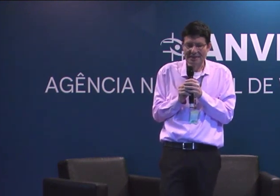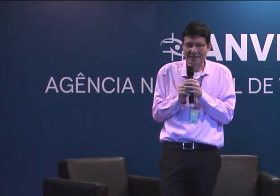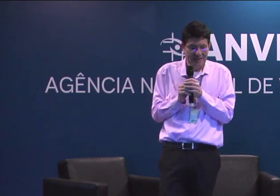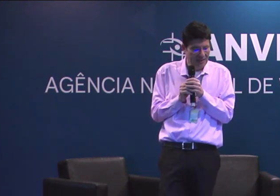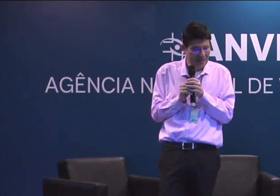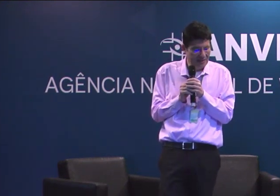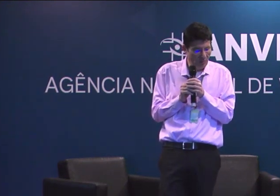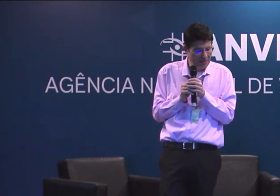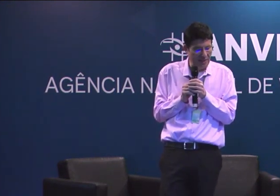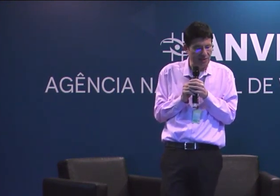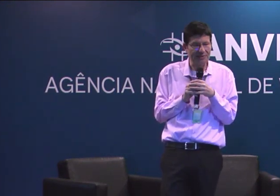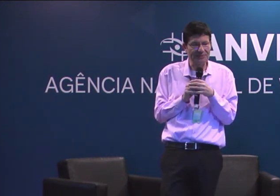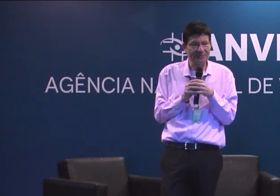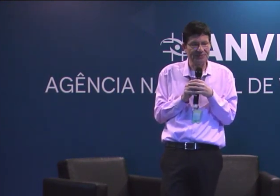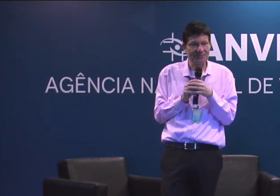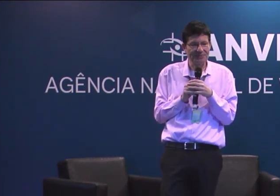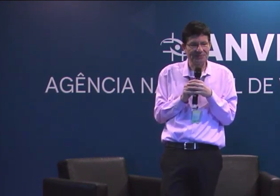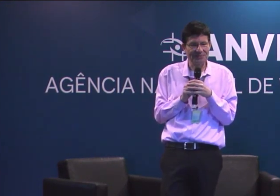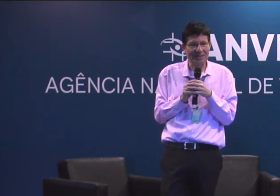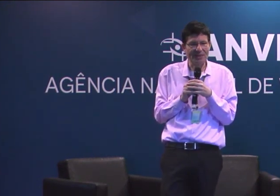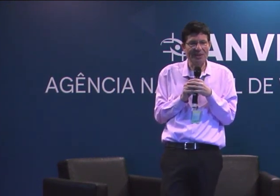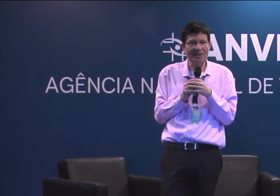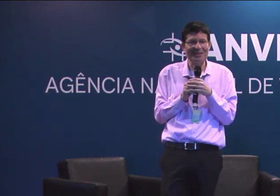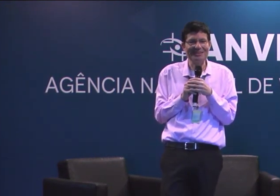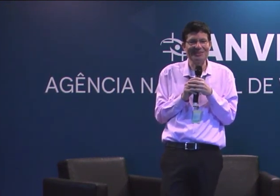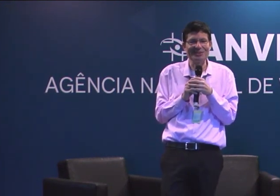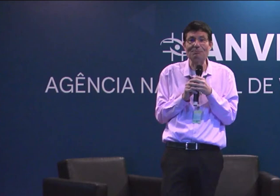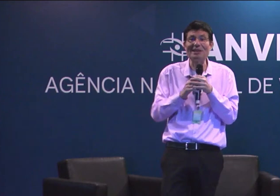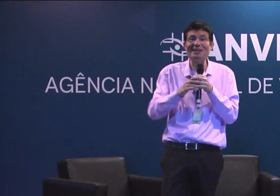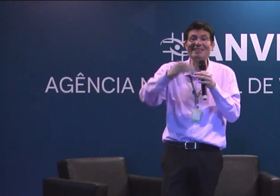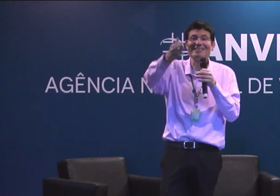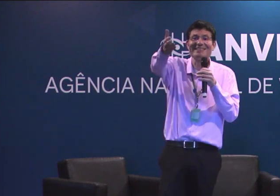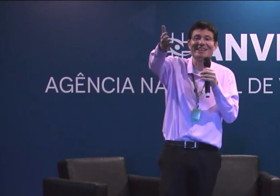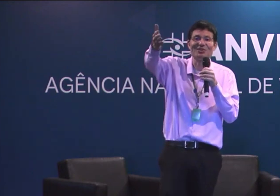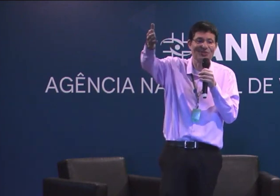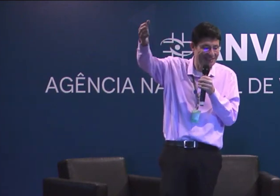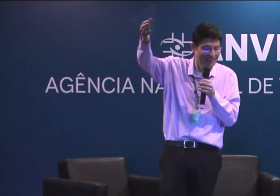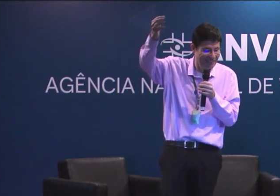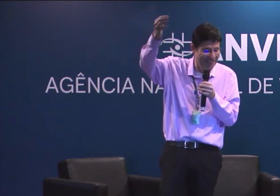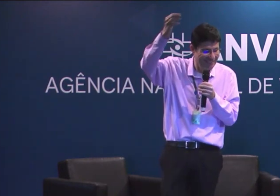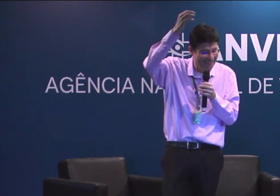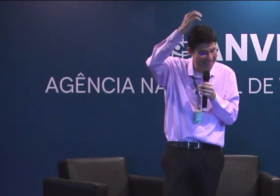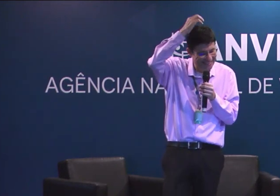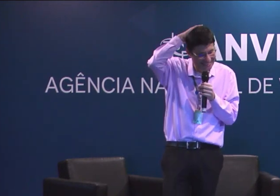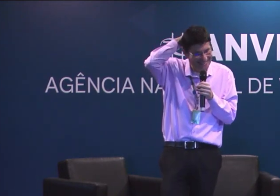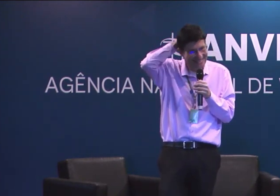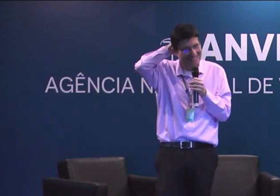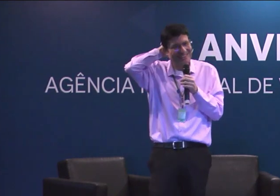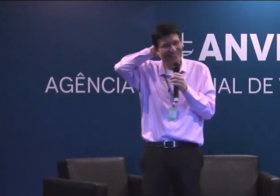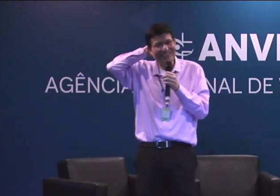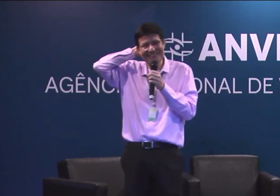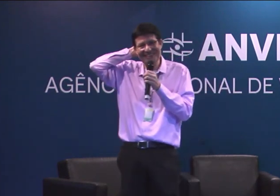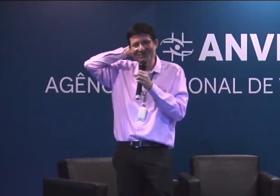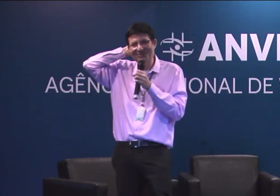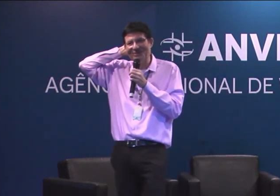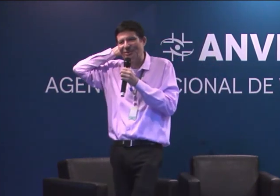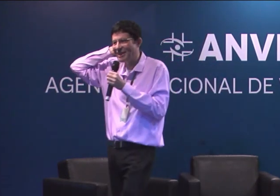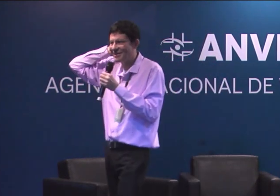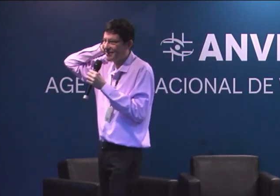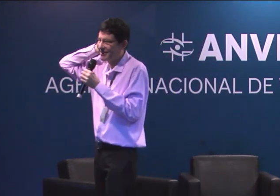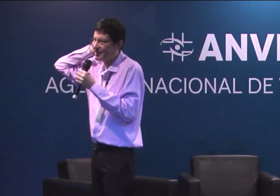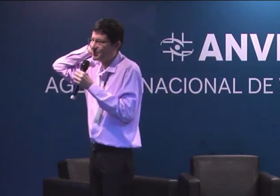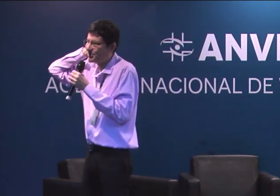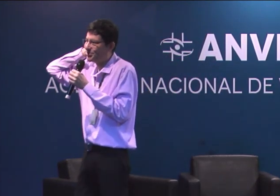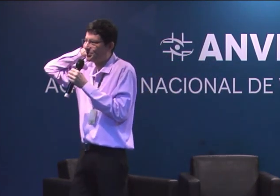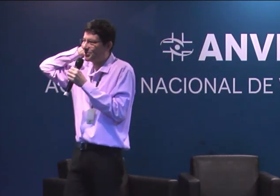Então, para encerrar, gente, agora é a avaliação, nossa pesquisa de satisfação, né? Agora sim, finalmente nós